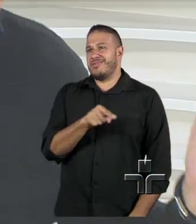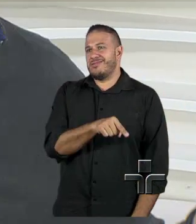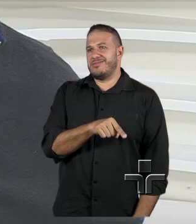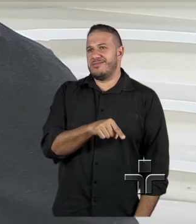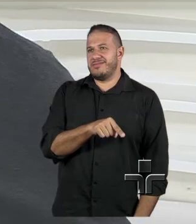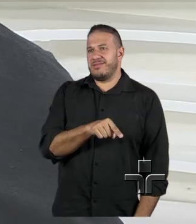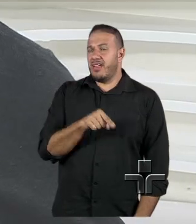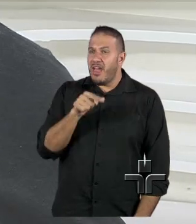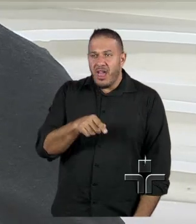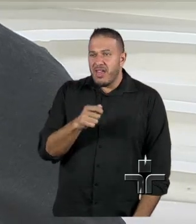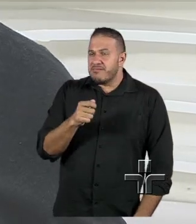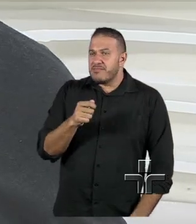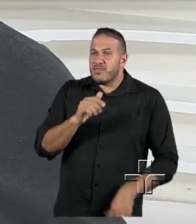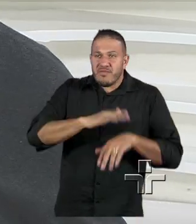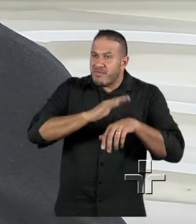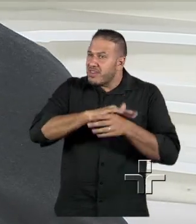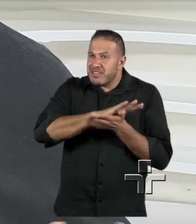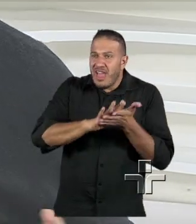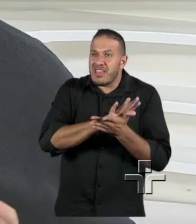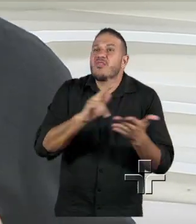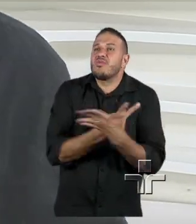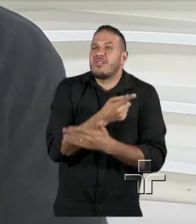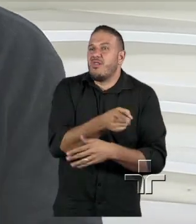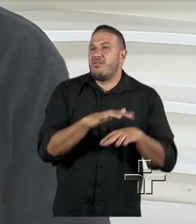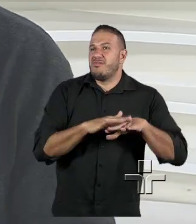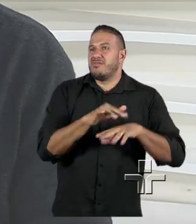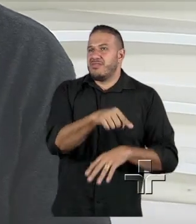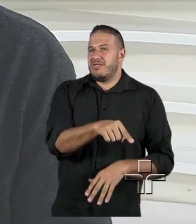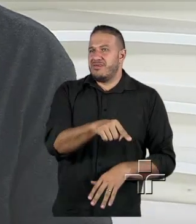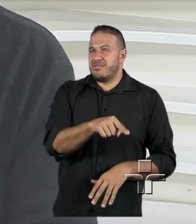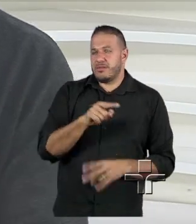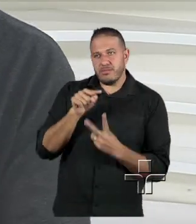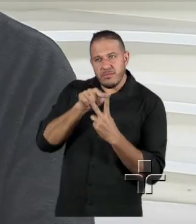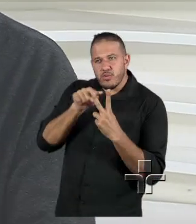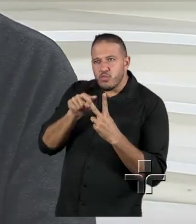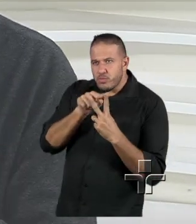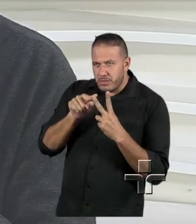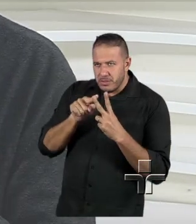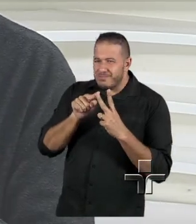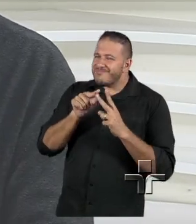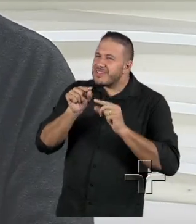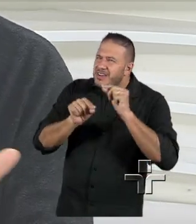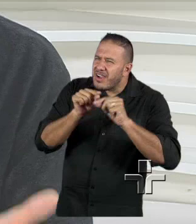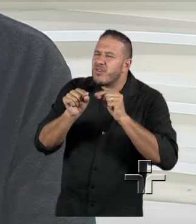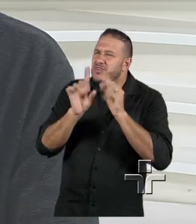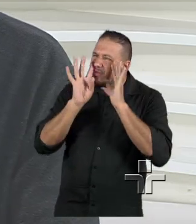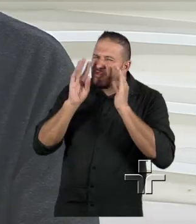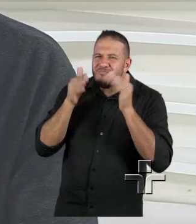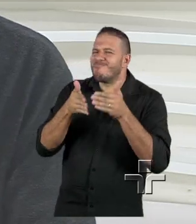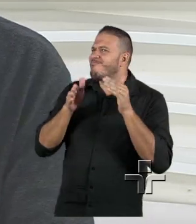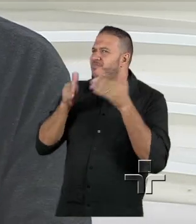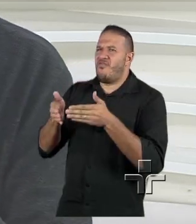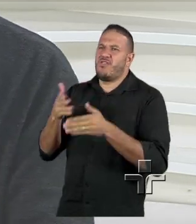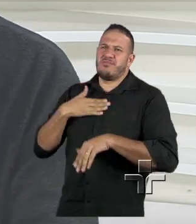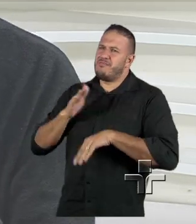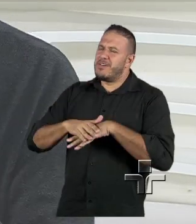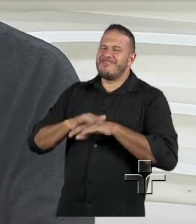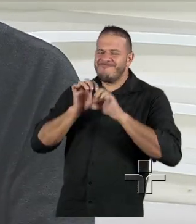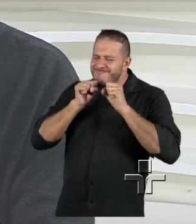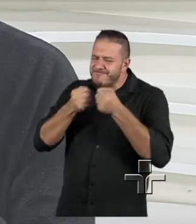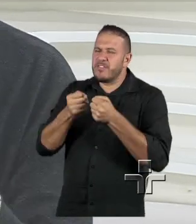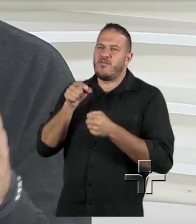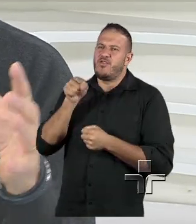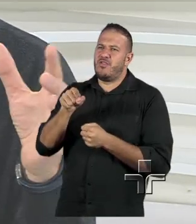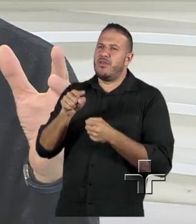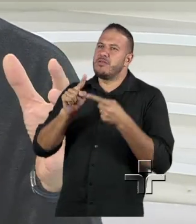criança, ela não fez nada para ter aquilo. Então, assim, tem duas dessas causas que eu vou trabalhar, estou trabalhando e vou trabalhar muito